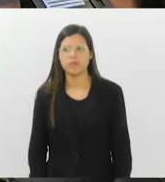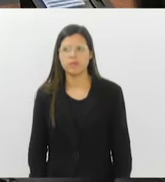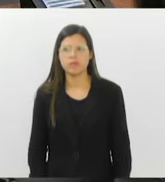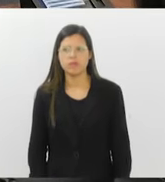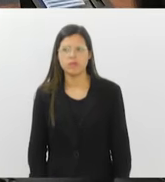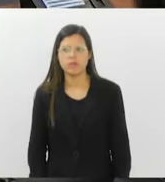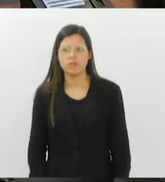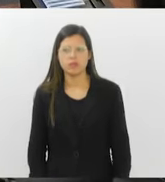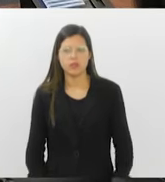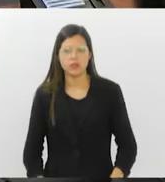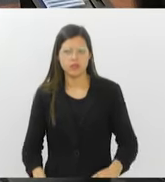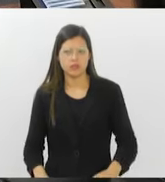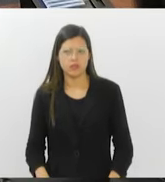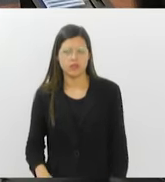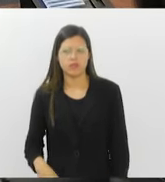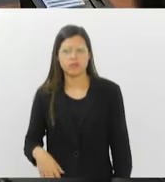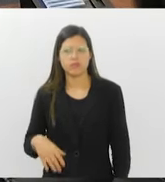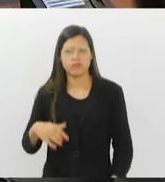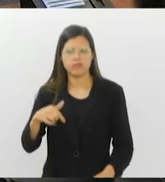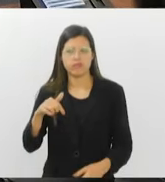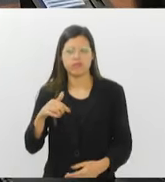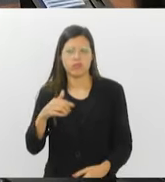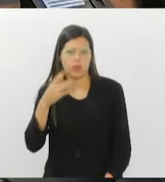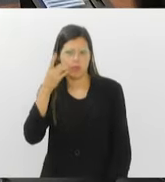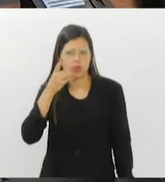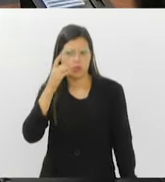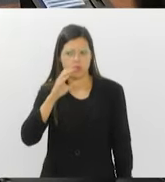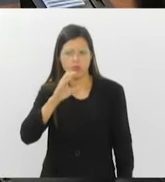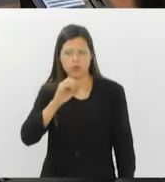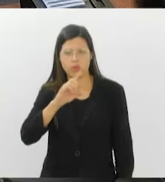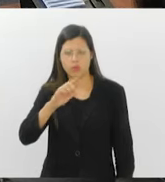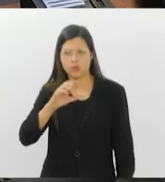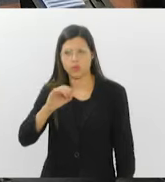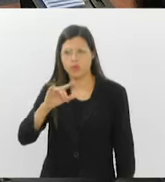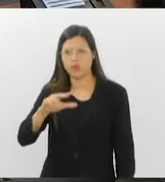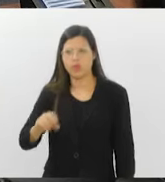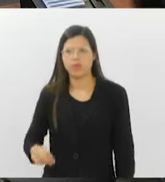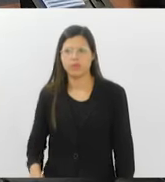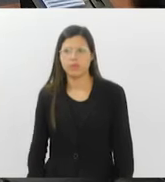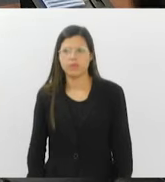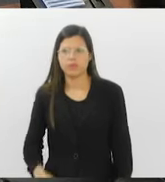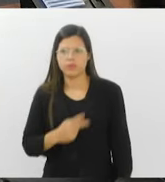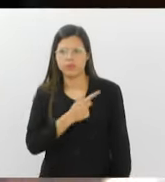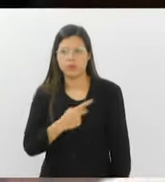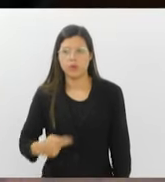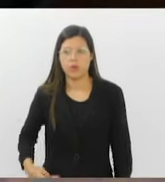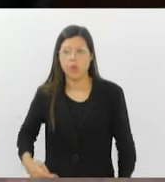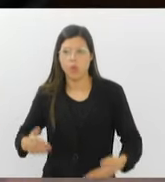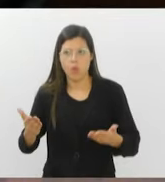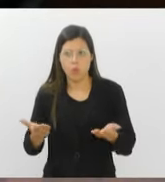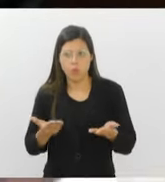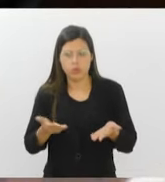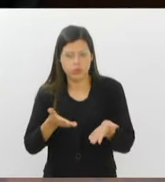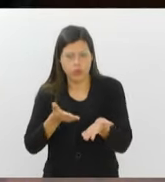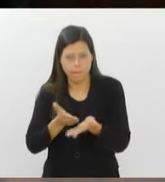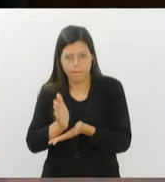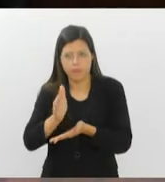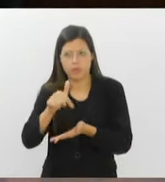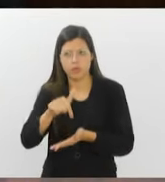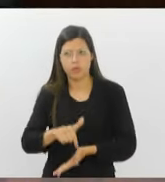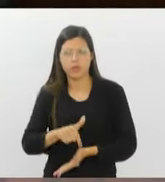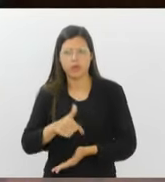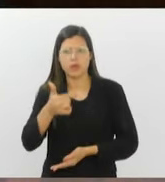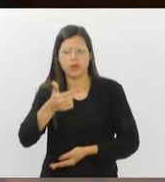Deputado Vinícius Cozzolino, por favor. Senhor presidente, Hoje nós aprovamos aqui, em